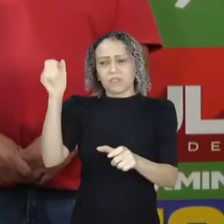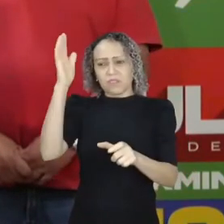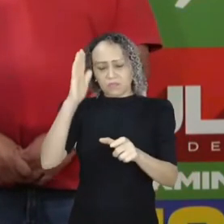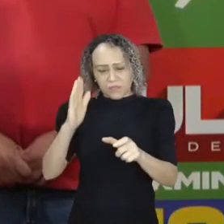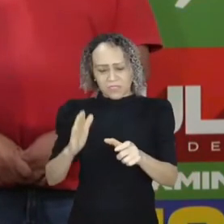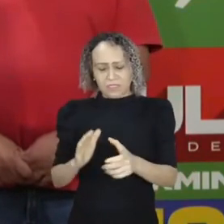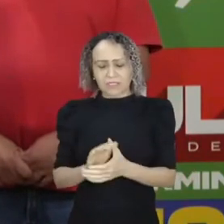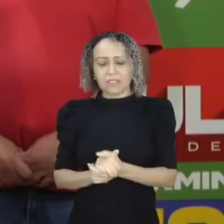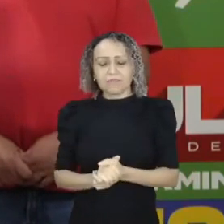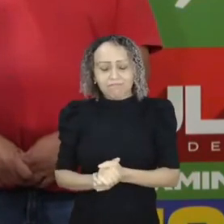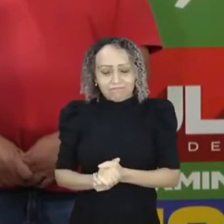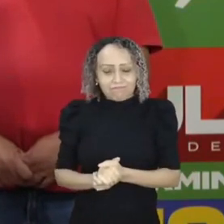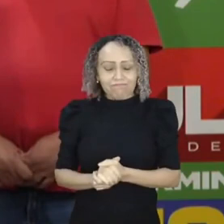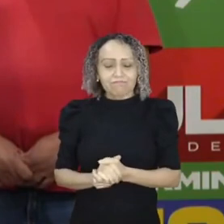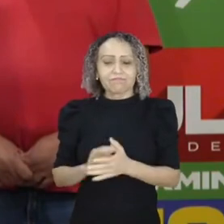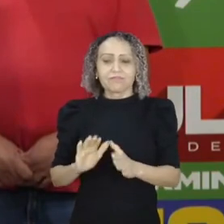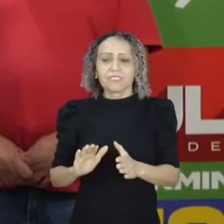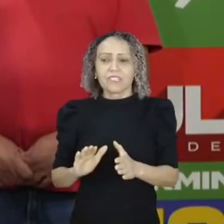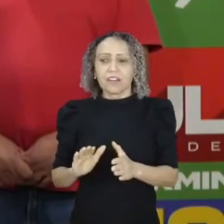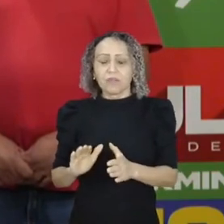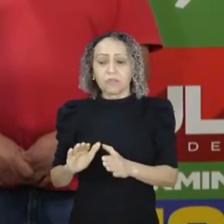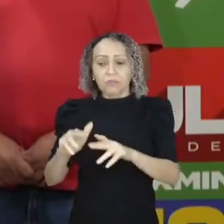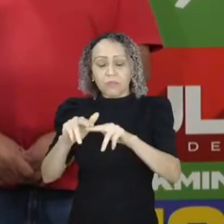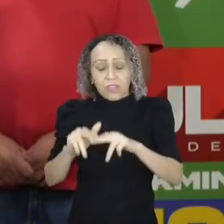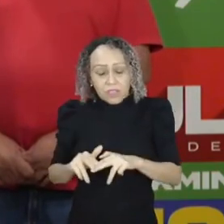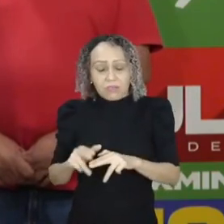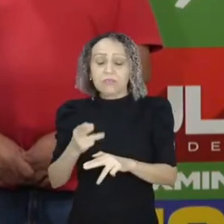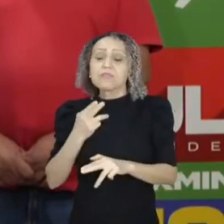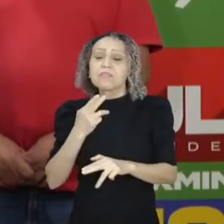politicamente da disputa.